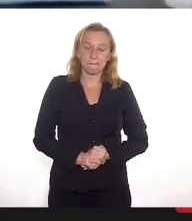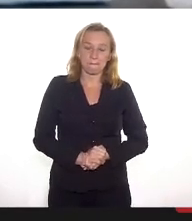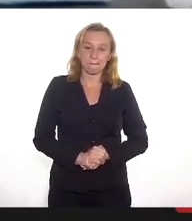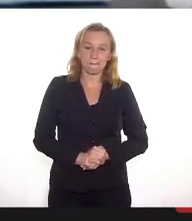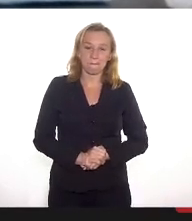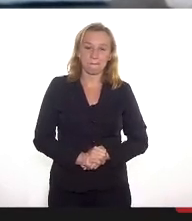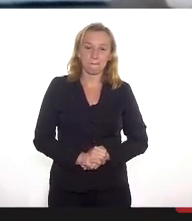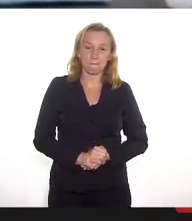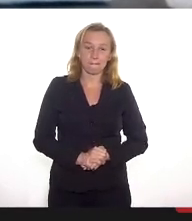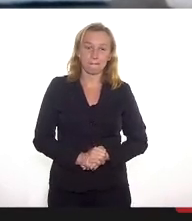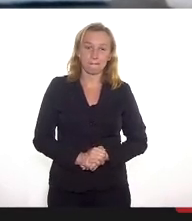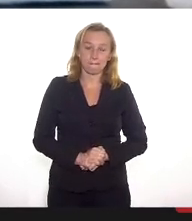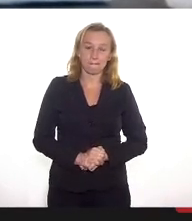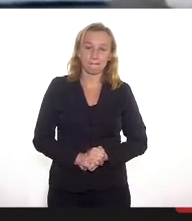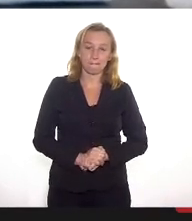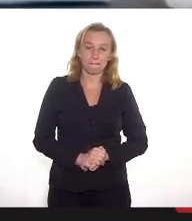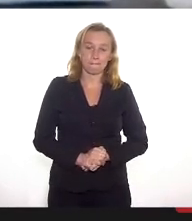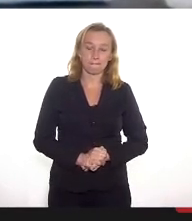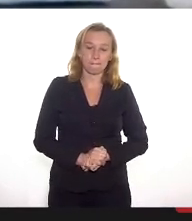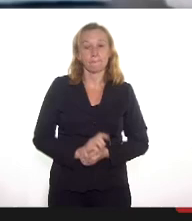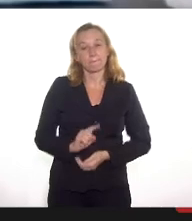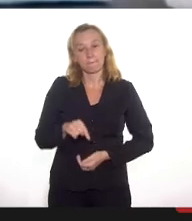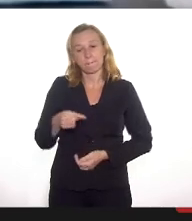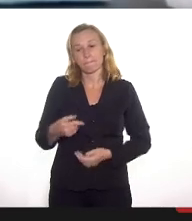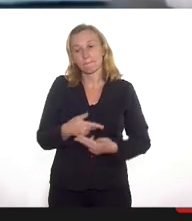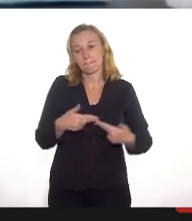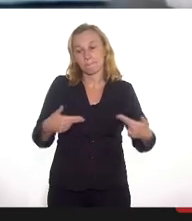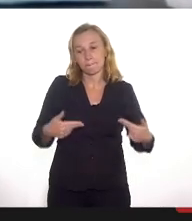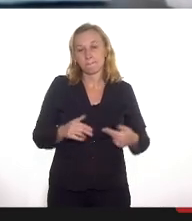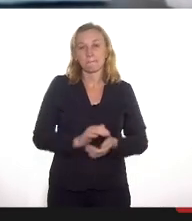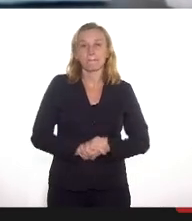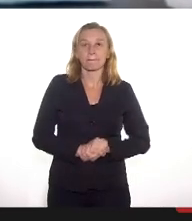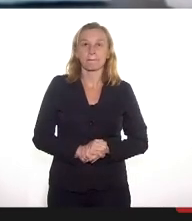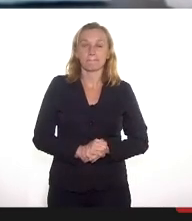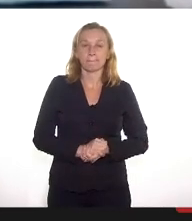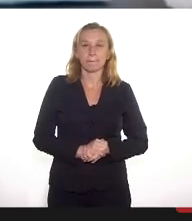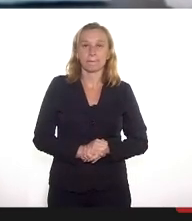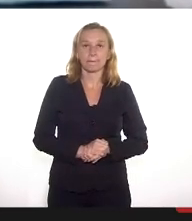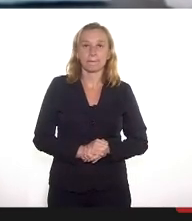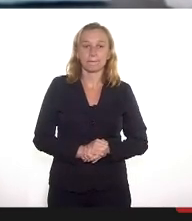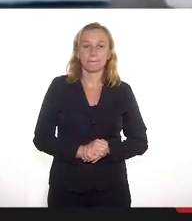lixo pausa é entre outras coisas uma